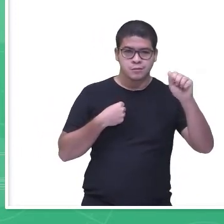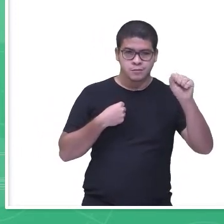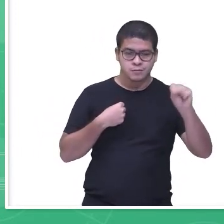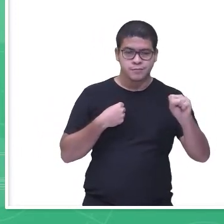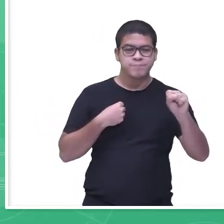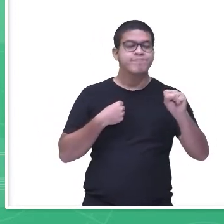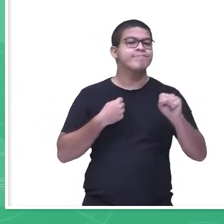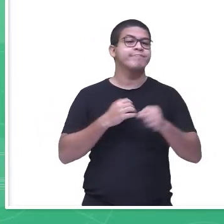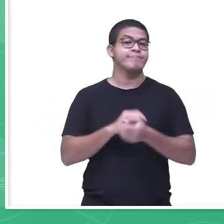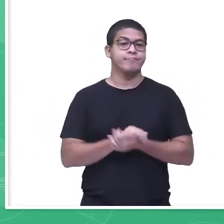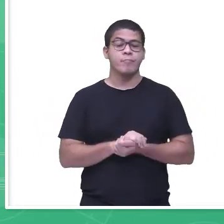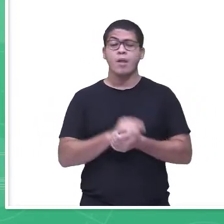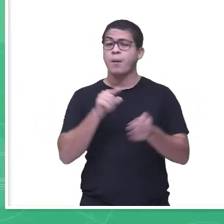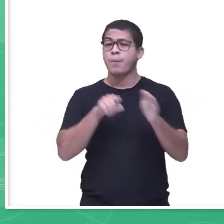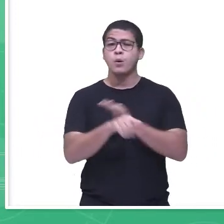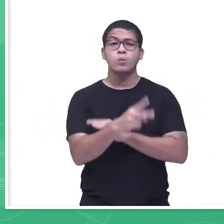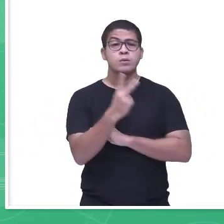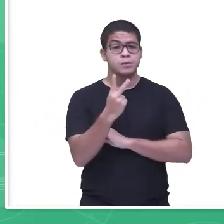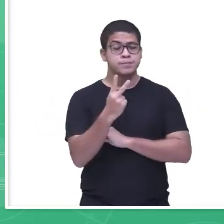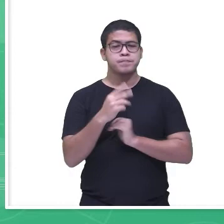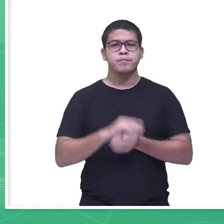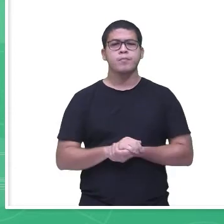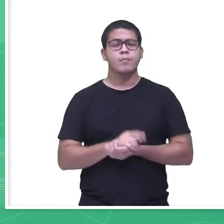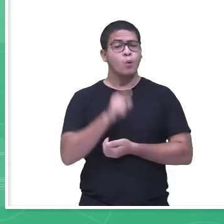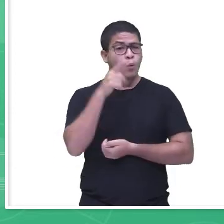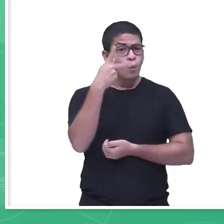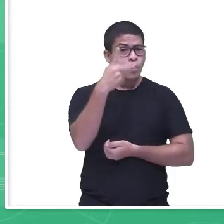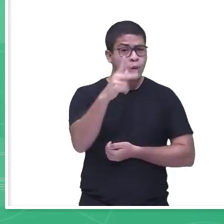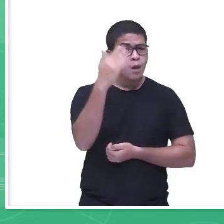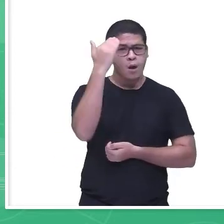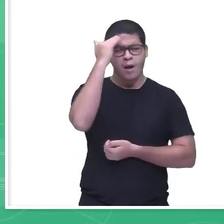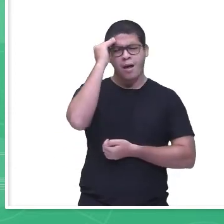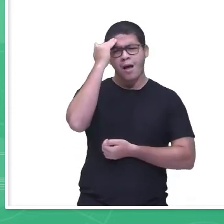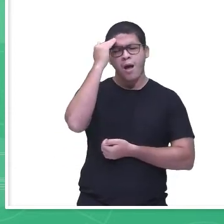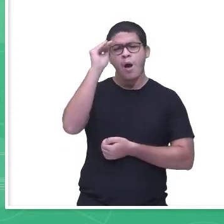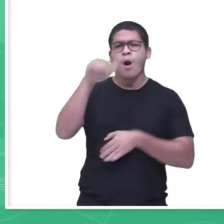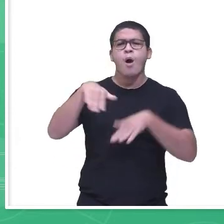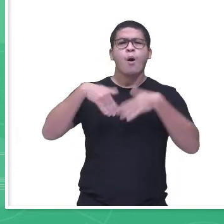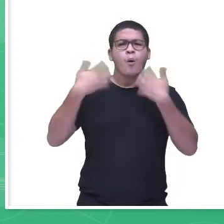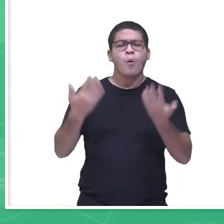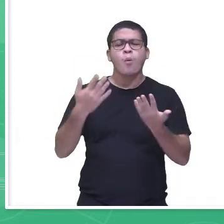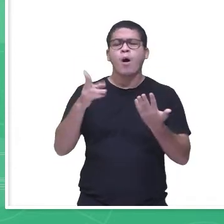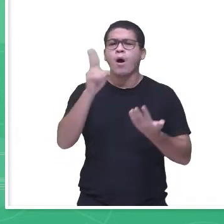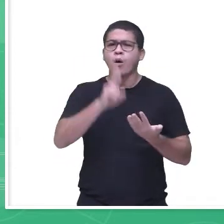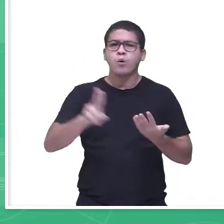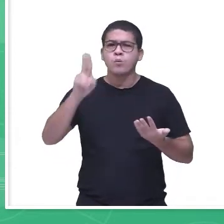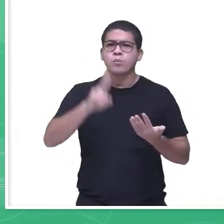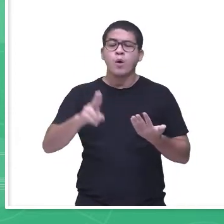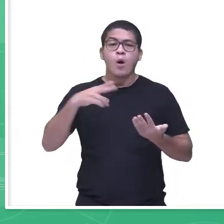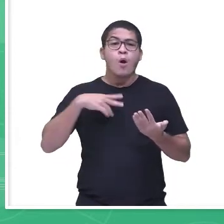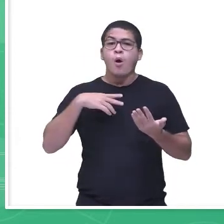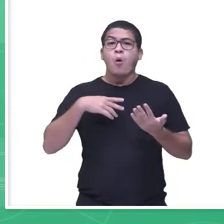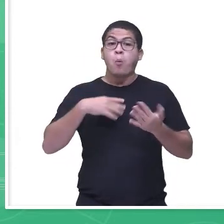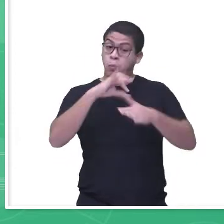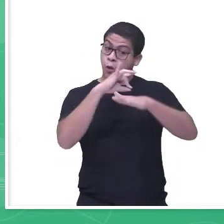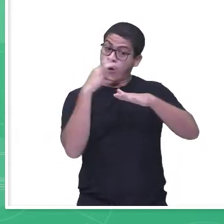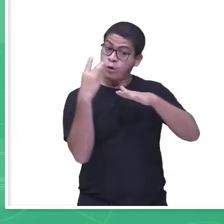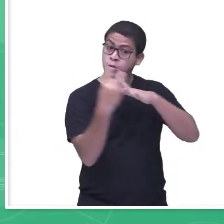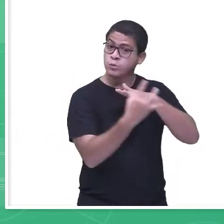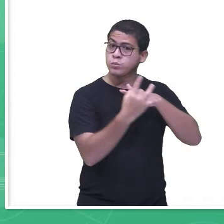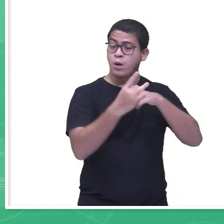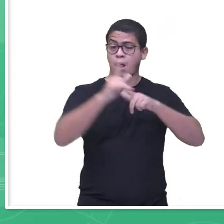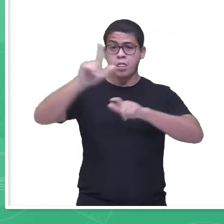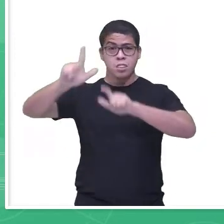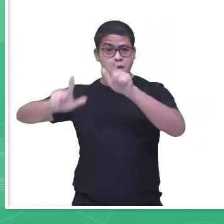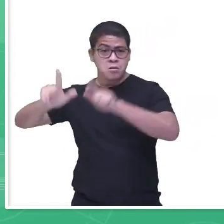A questão número 2. No seu entendimento, qual dos métodos é mais utilizado na mídia hoje, no nosso dia a dia?